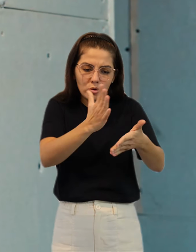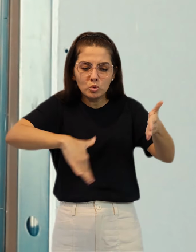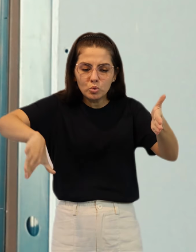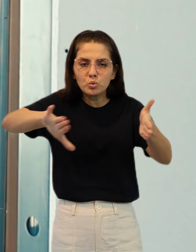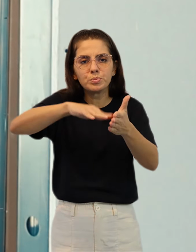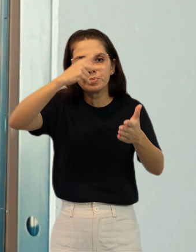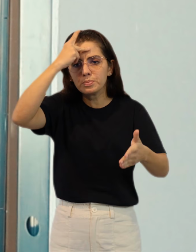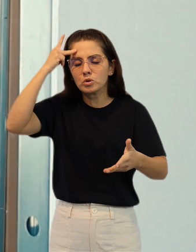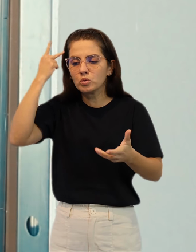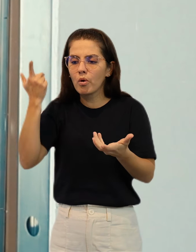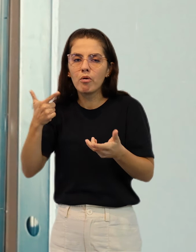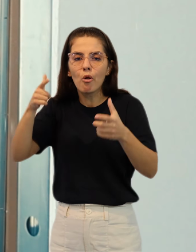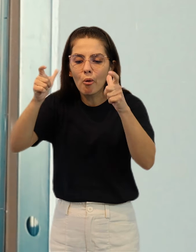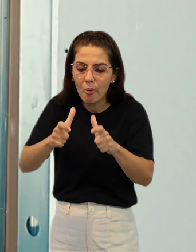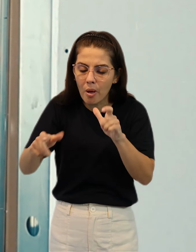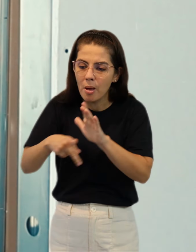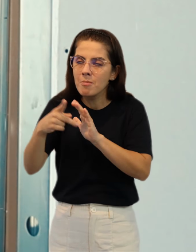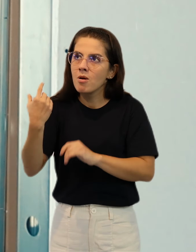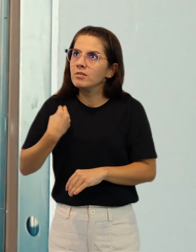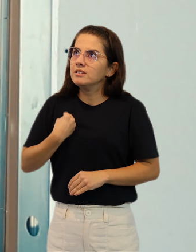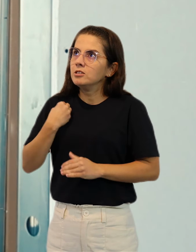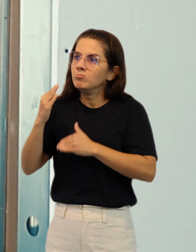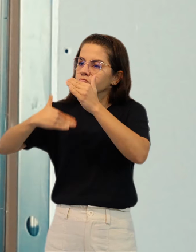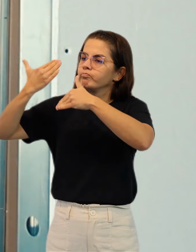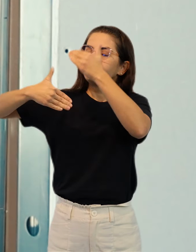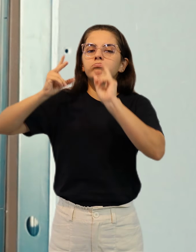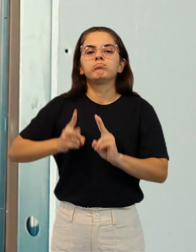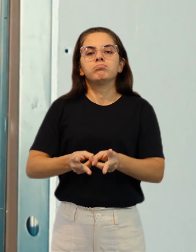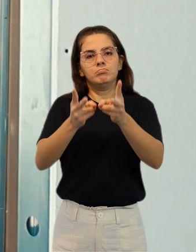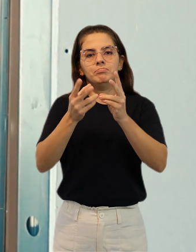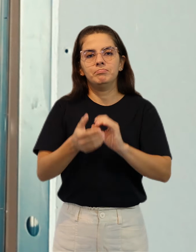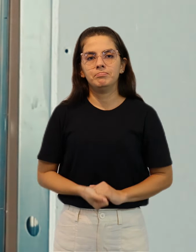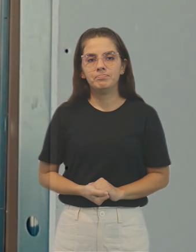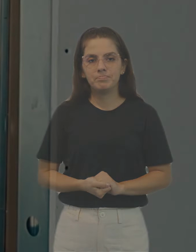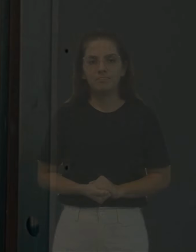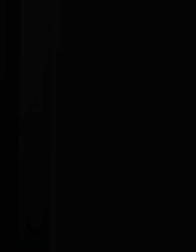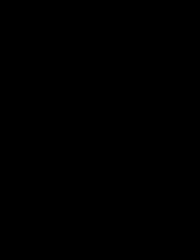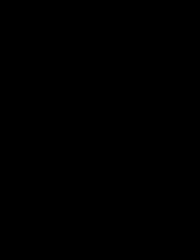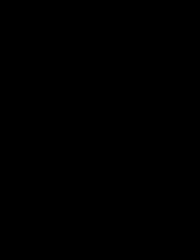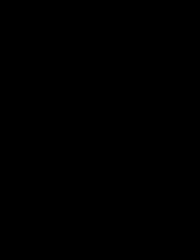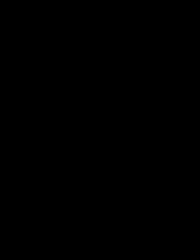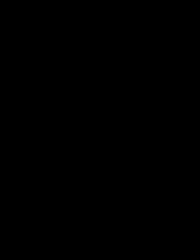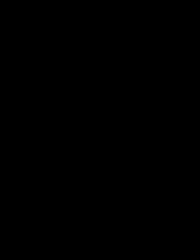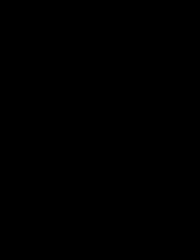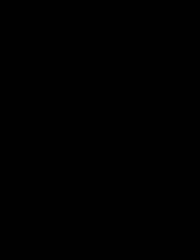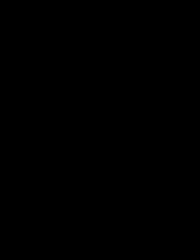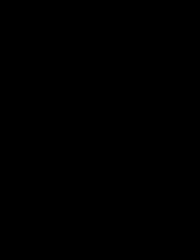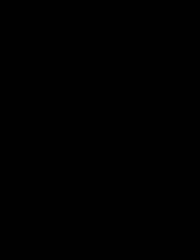usuários e estimulando para que todas as pessoas estejam no lugar mais alto de suas existências.